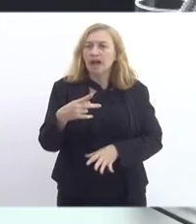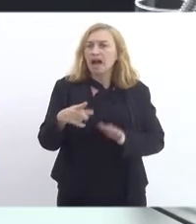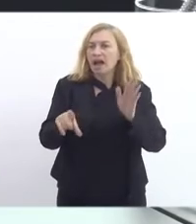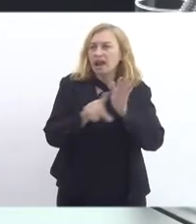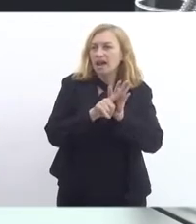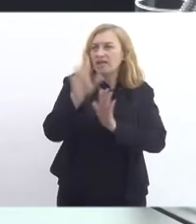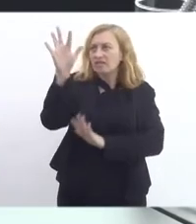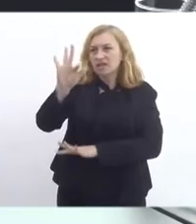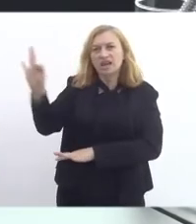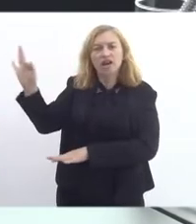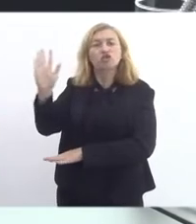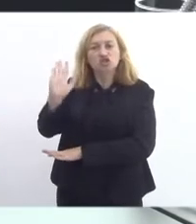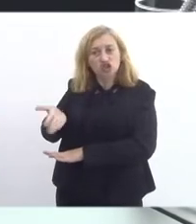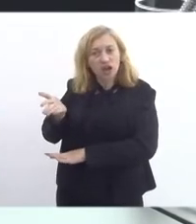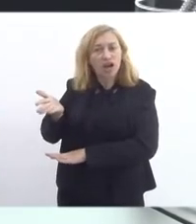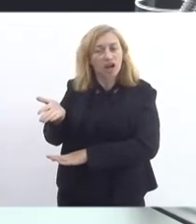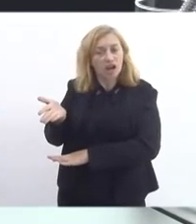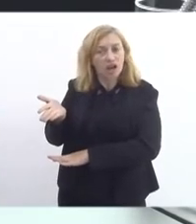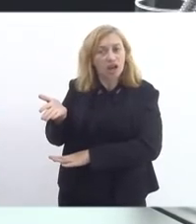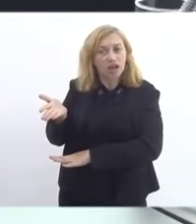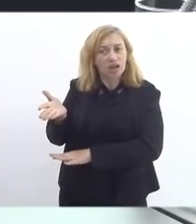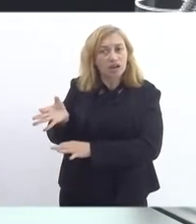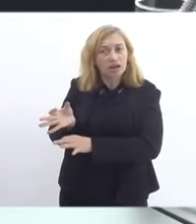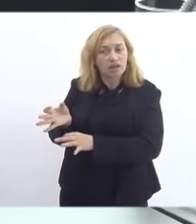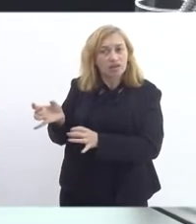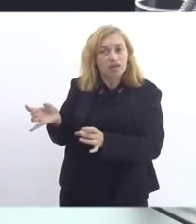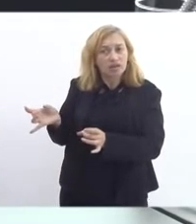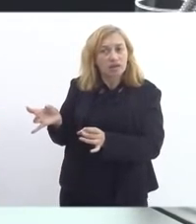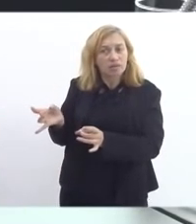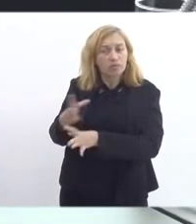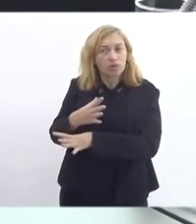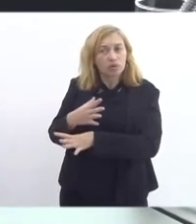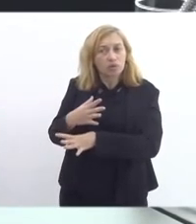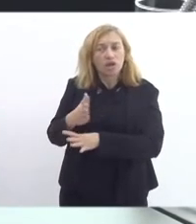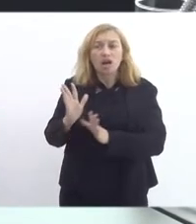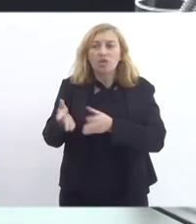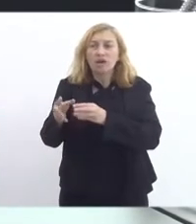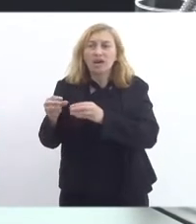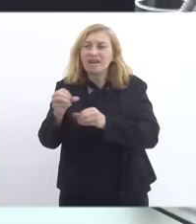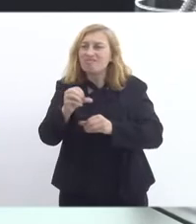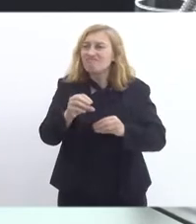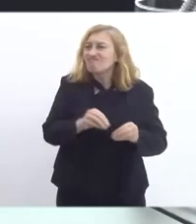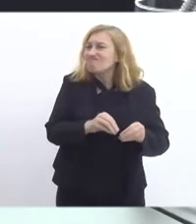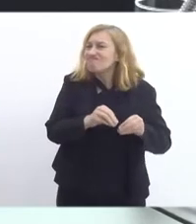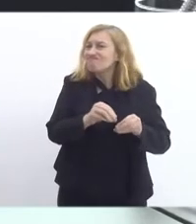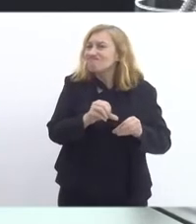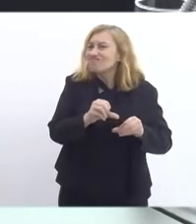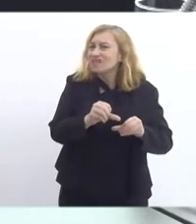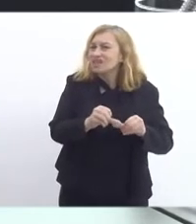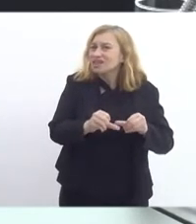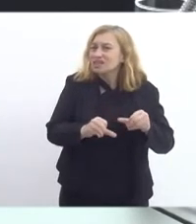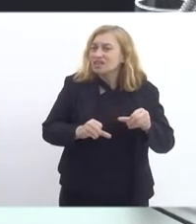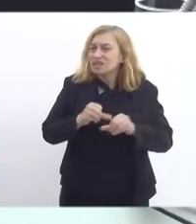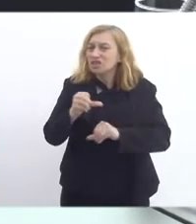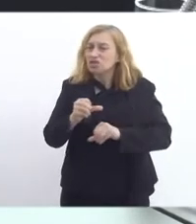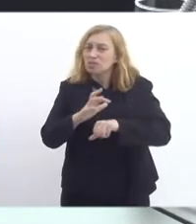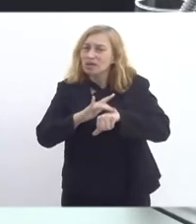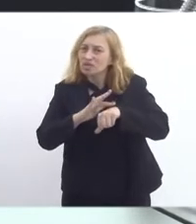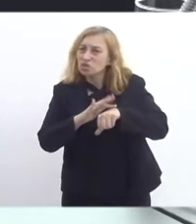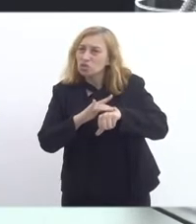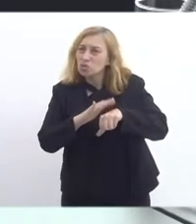o fez. O que ela está tentando fazer é transportar essas